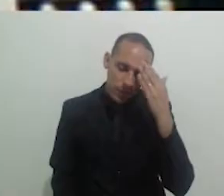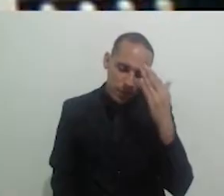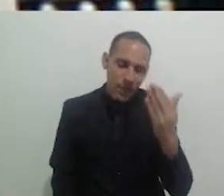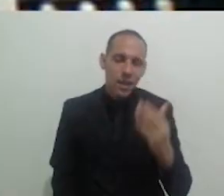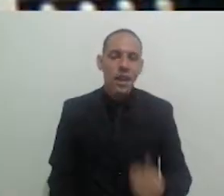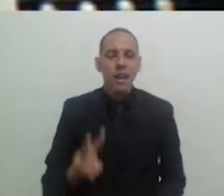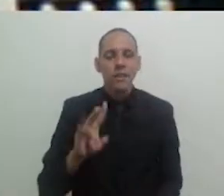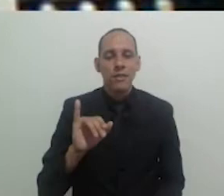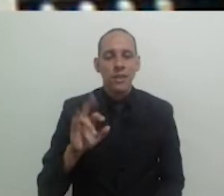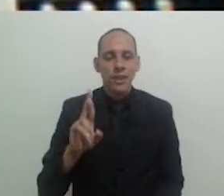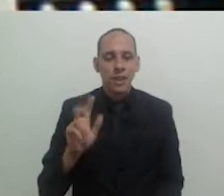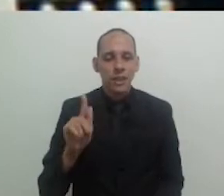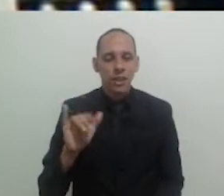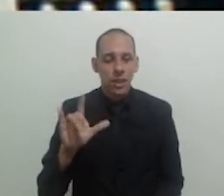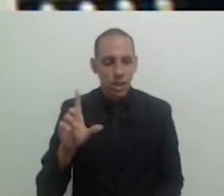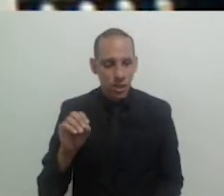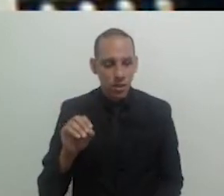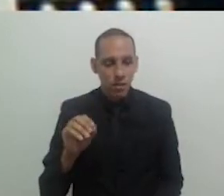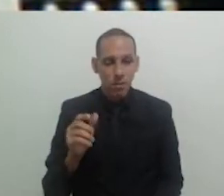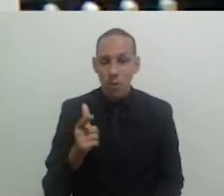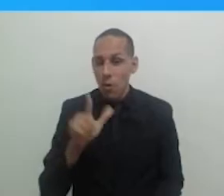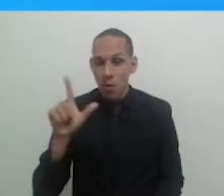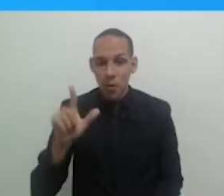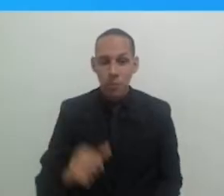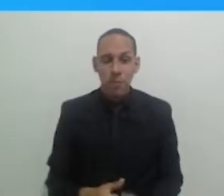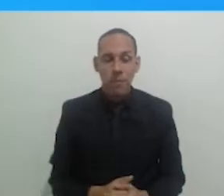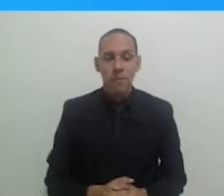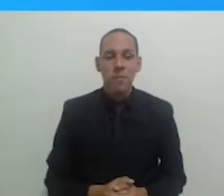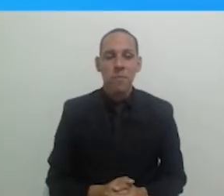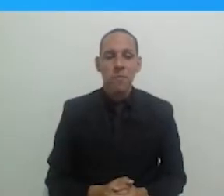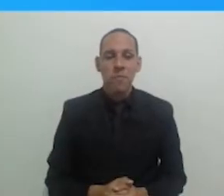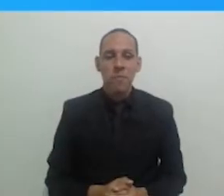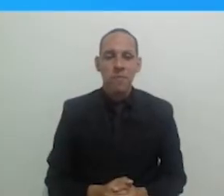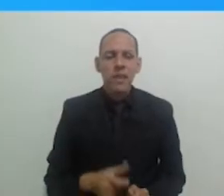Alguém mais? Aqui consta no painel